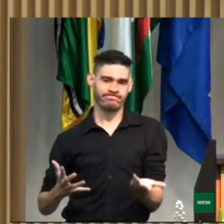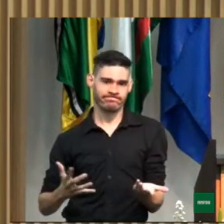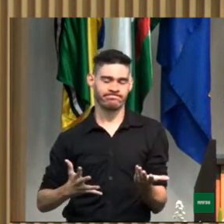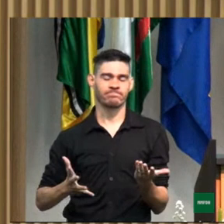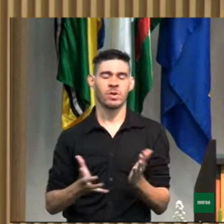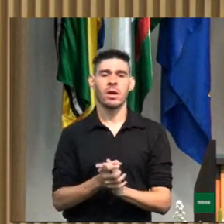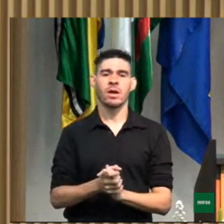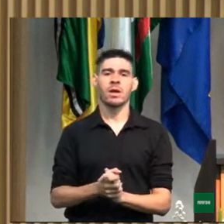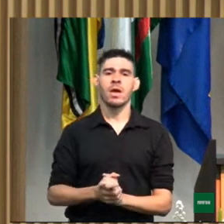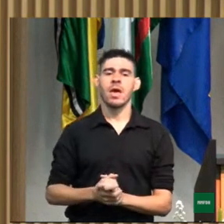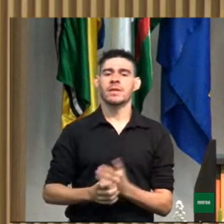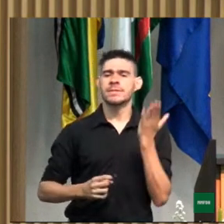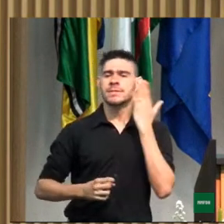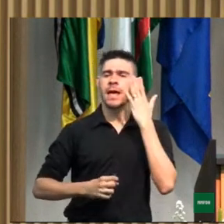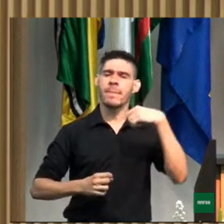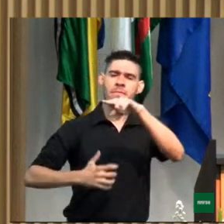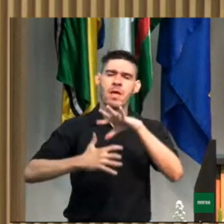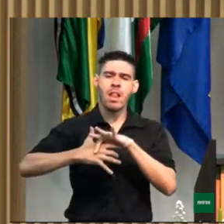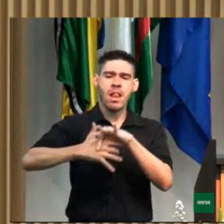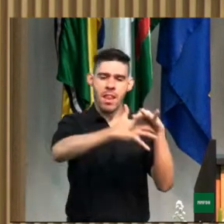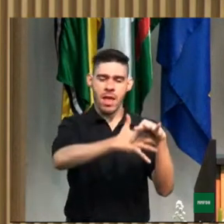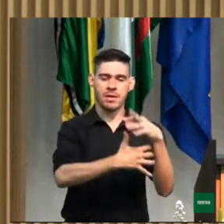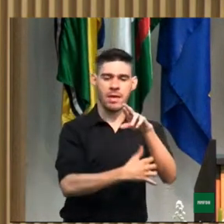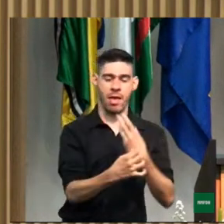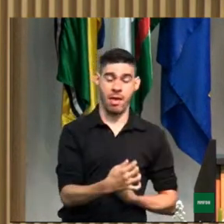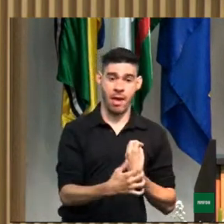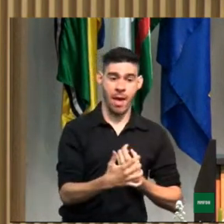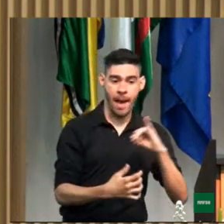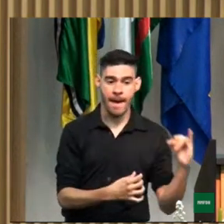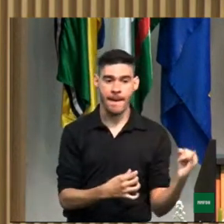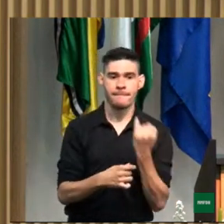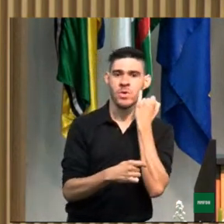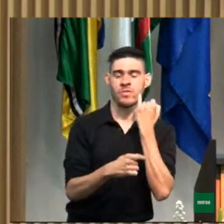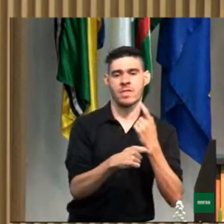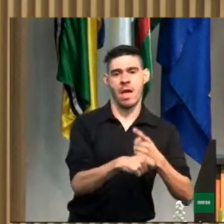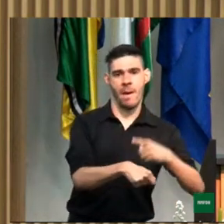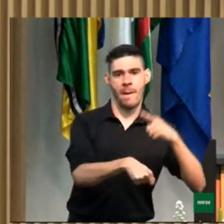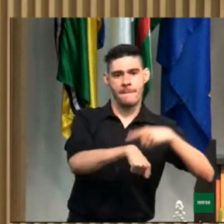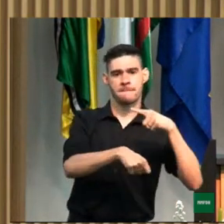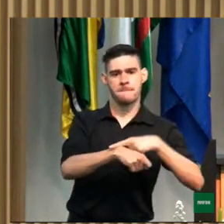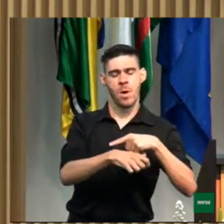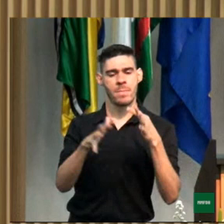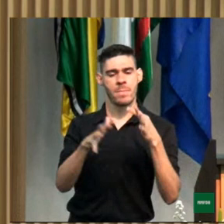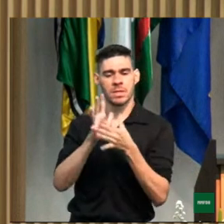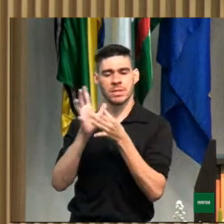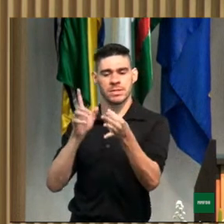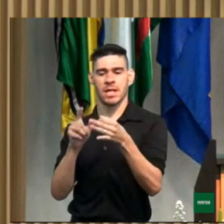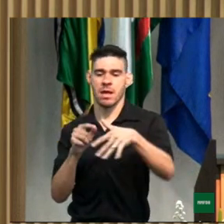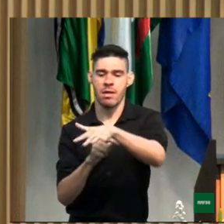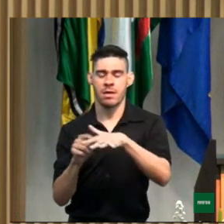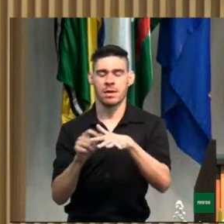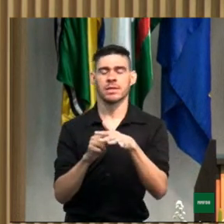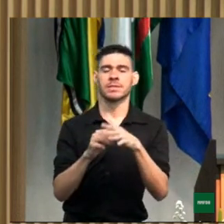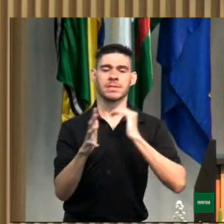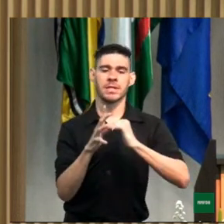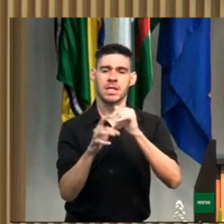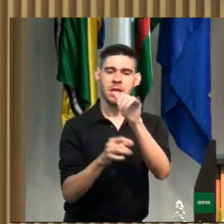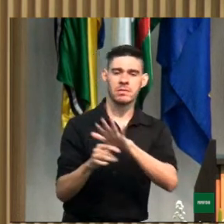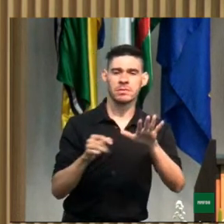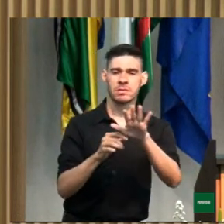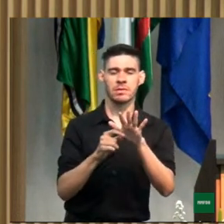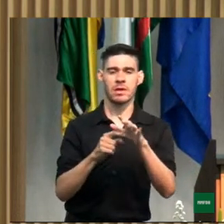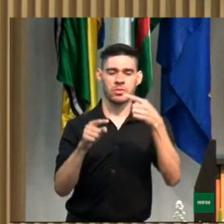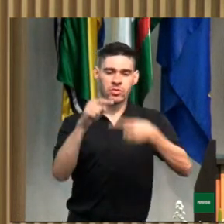queria aproveitar a oportunidade para destacar, no âmbito da Secretaria Nacional de Política para as Mulheres, um